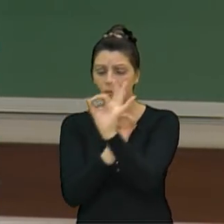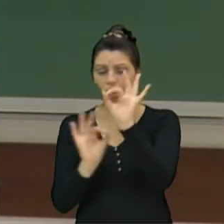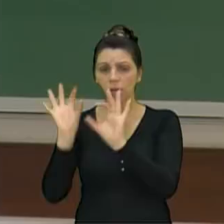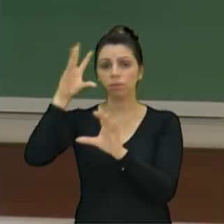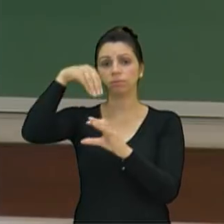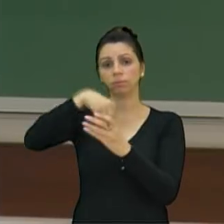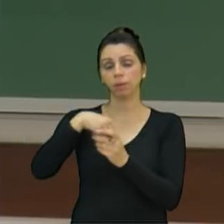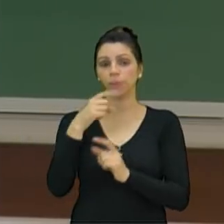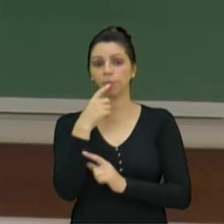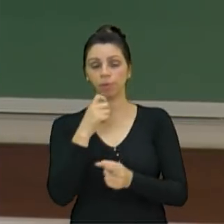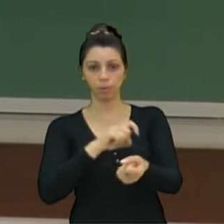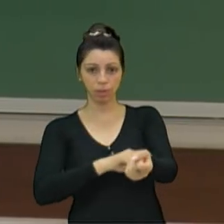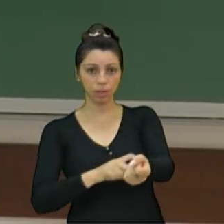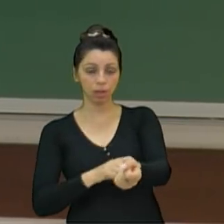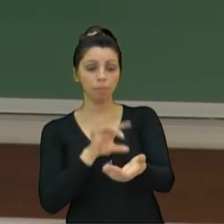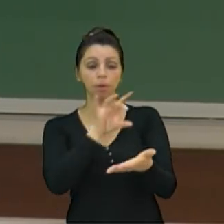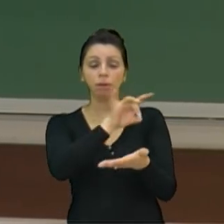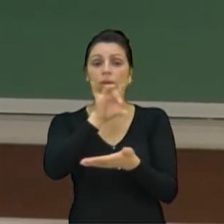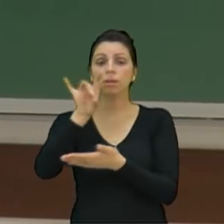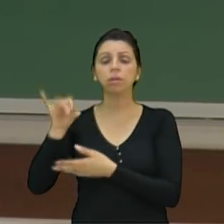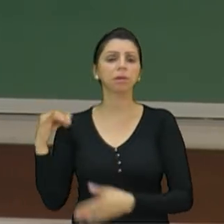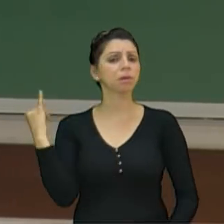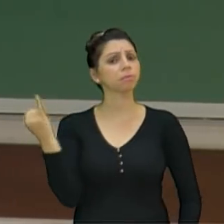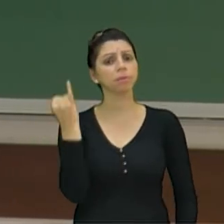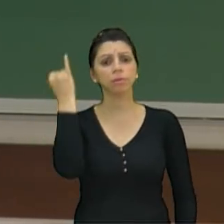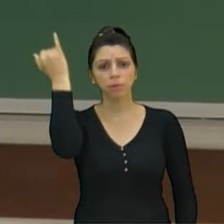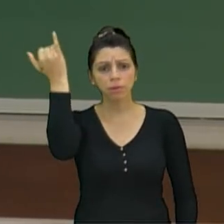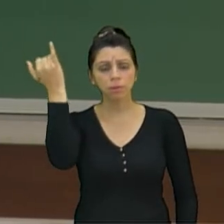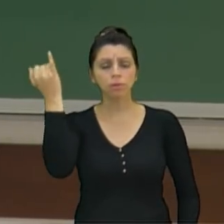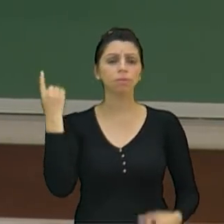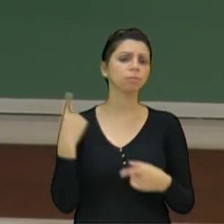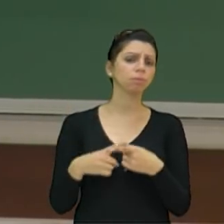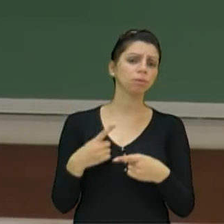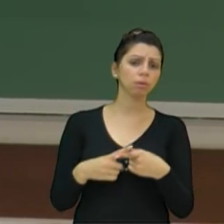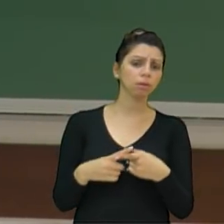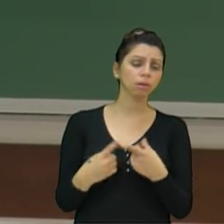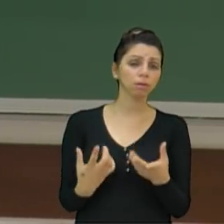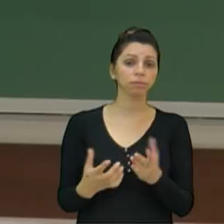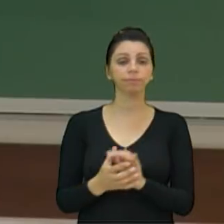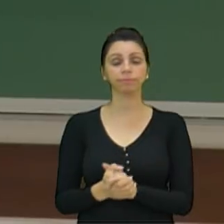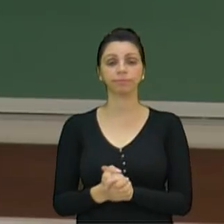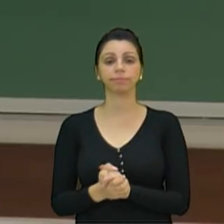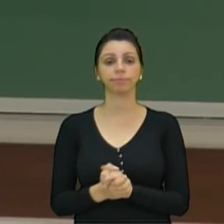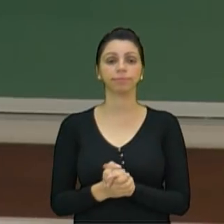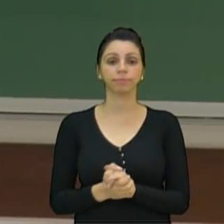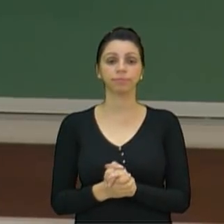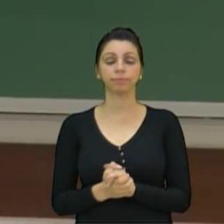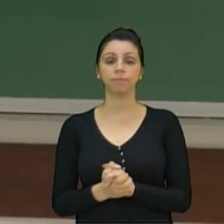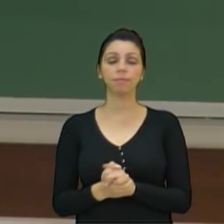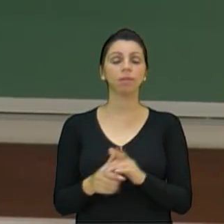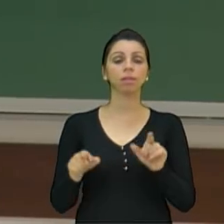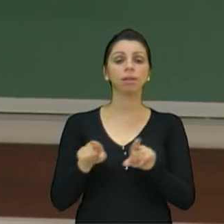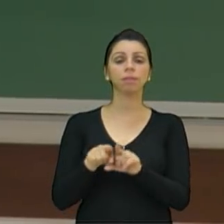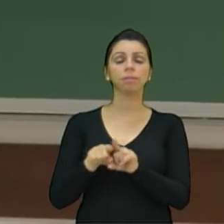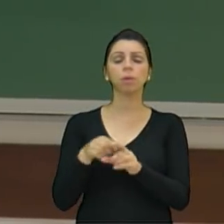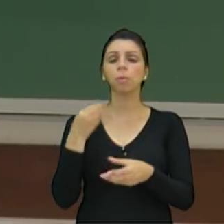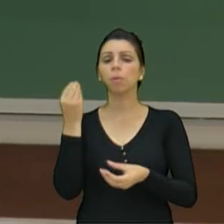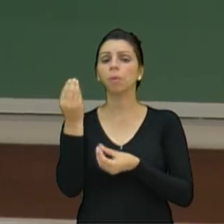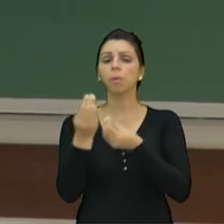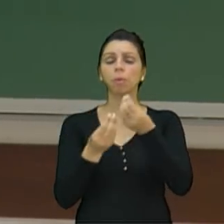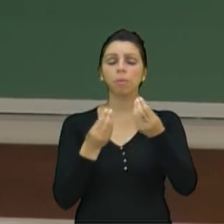nele, para que cada uma delas é importante. Nós vimos inclusive sobre um hemograma, como que a